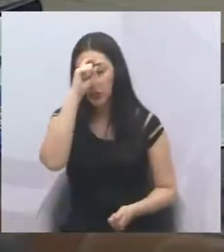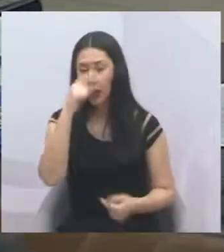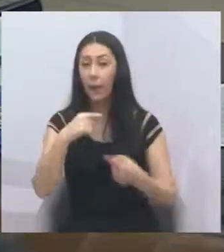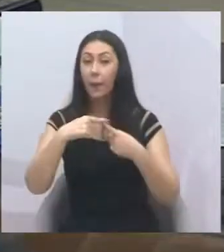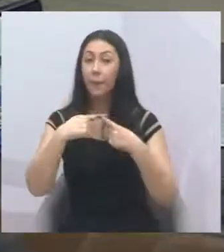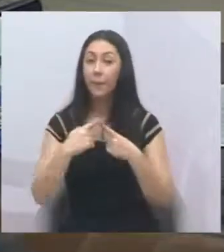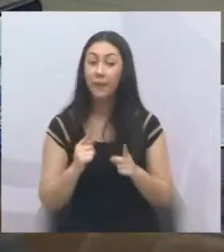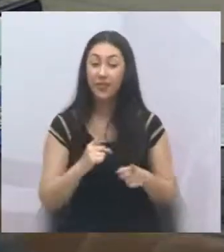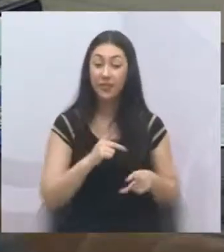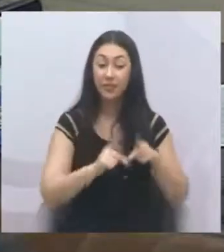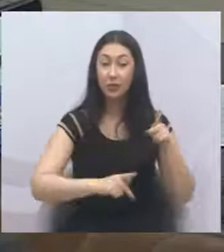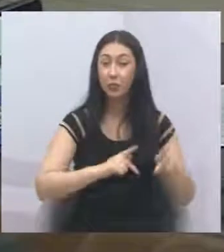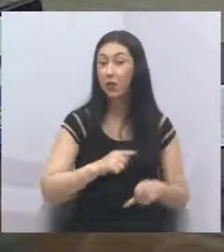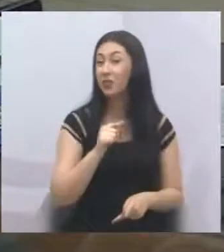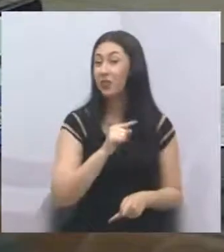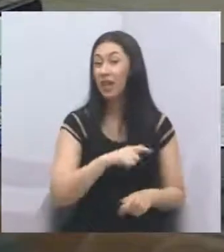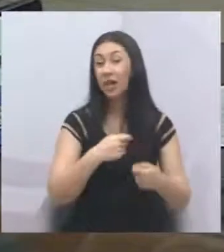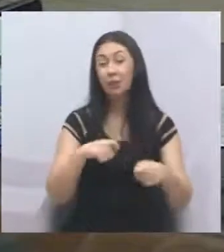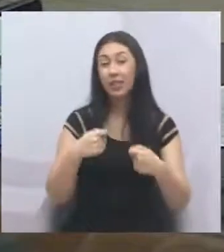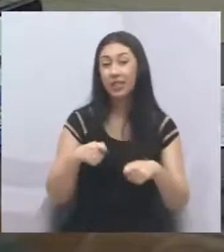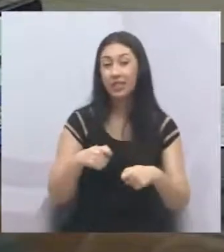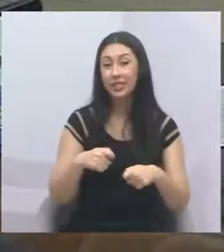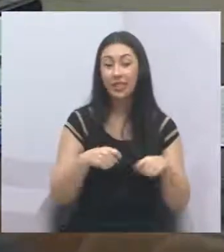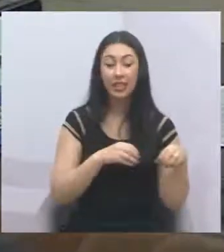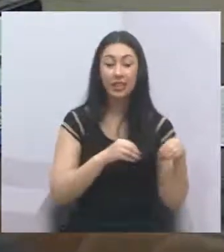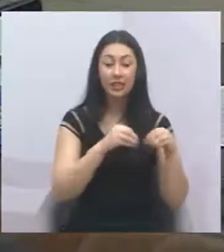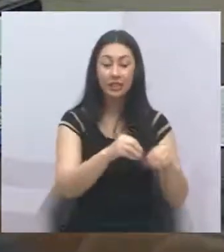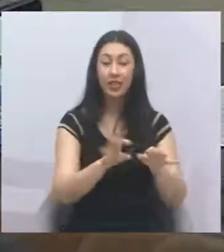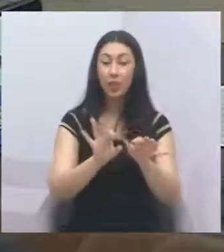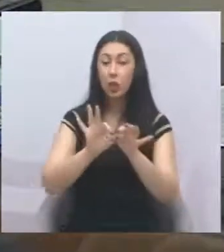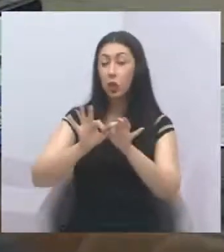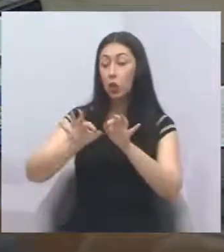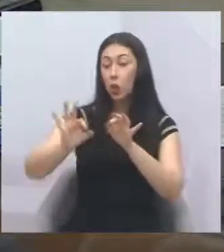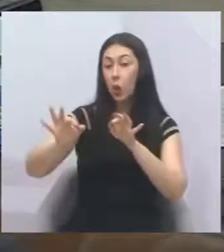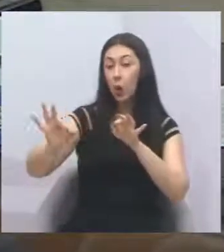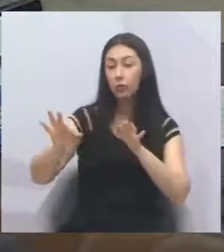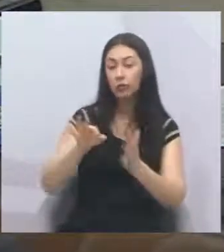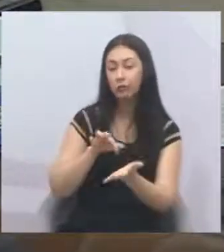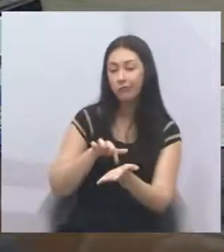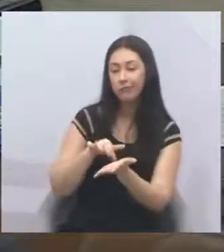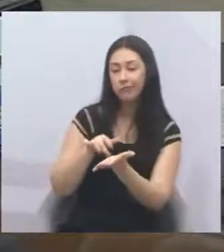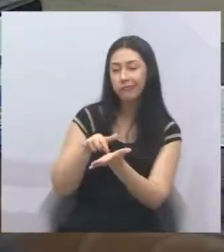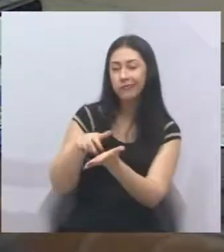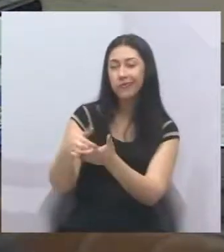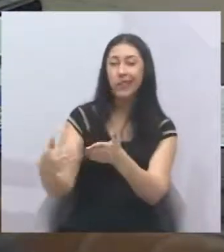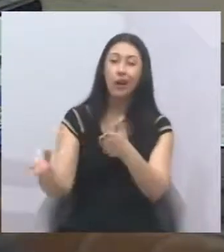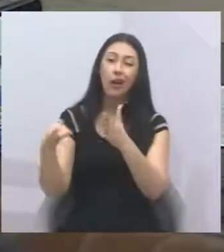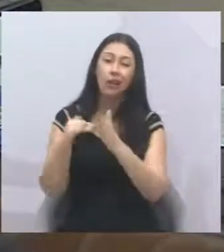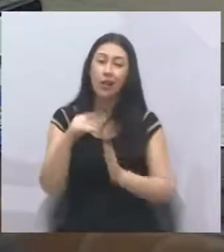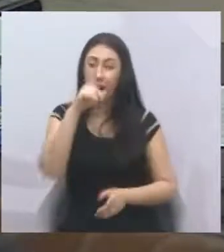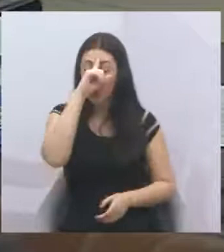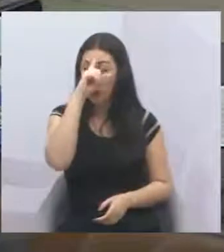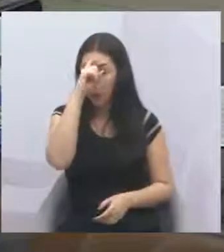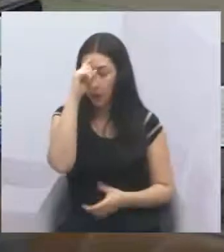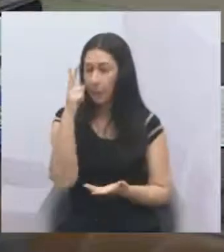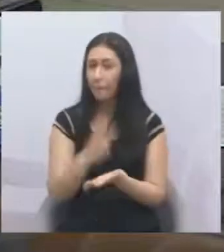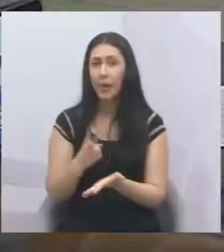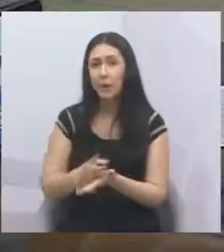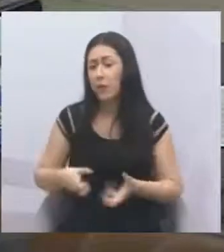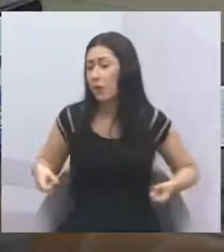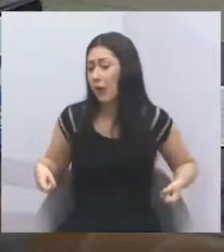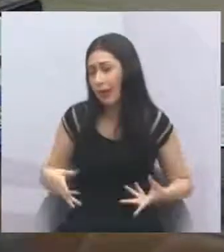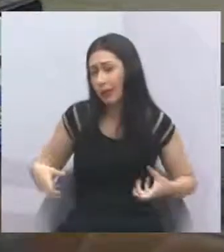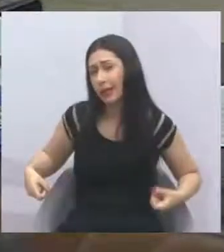do Vale, eles têm que descer no centro da cidade e até fazer consulta lá no SIM. Cadeirante,